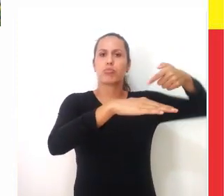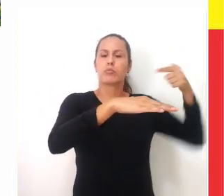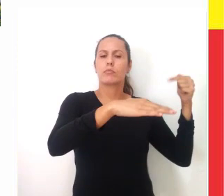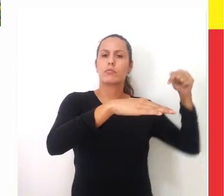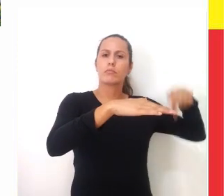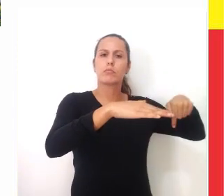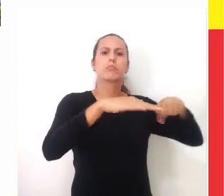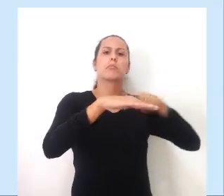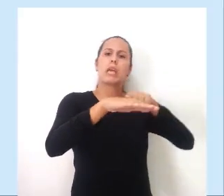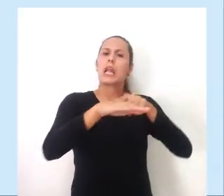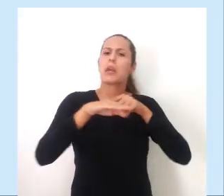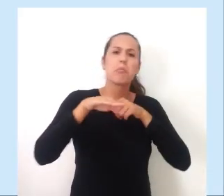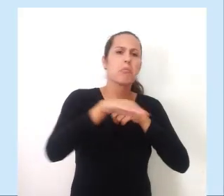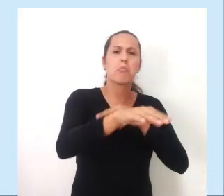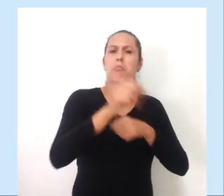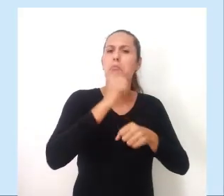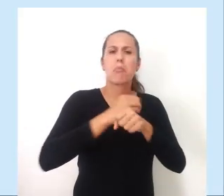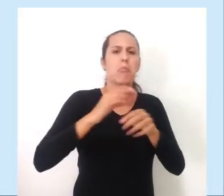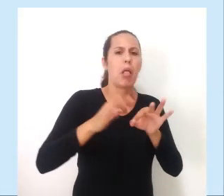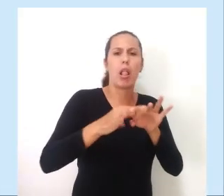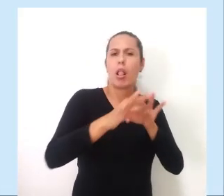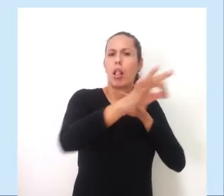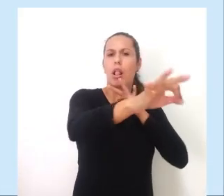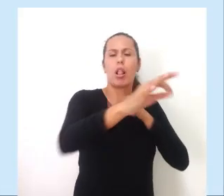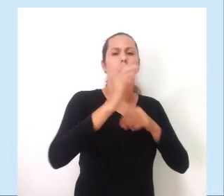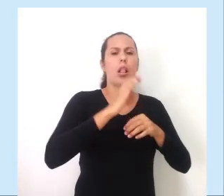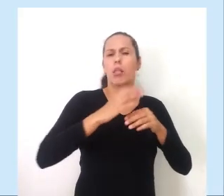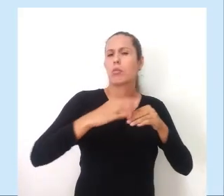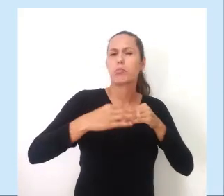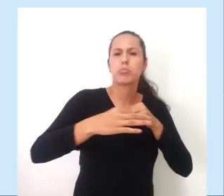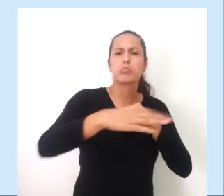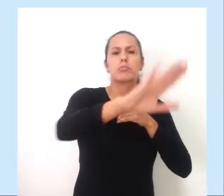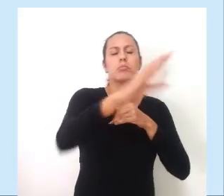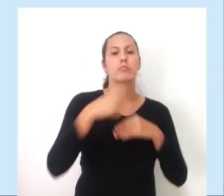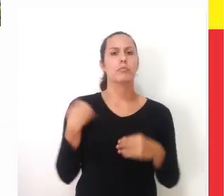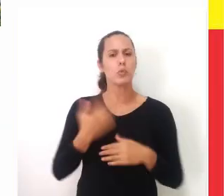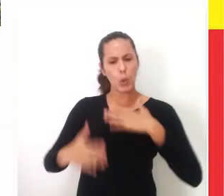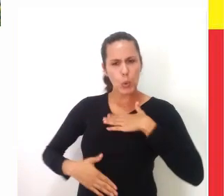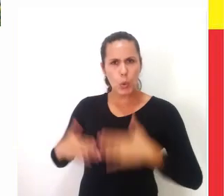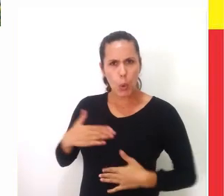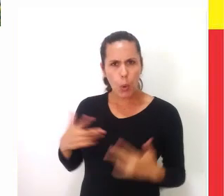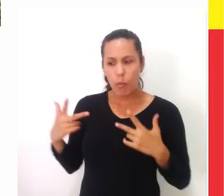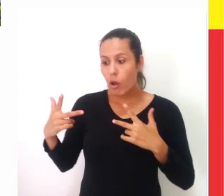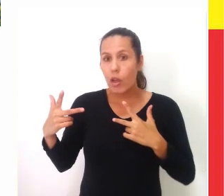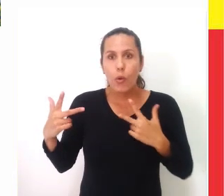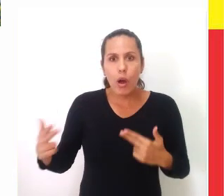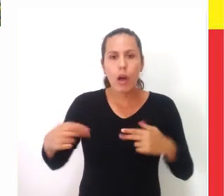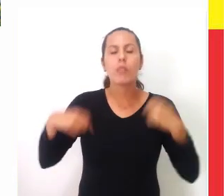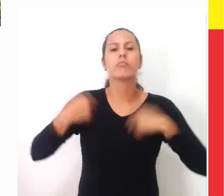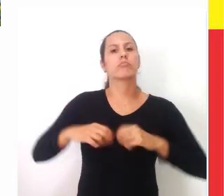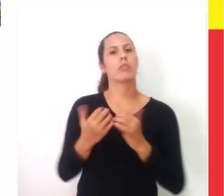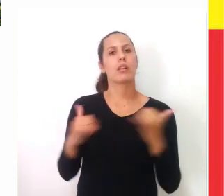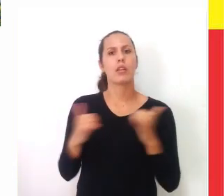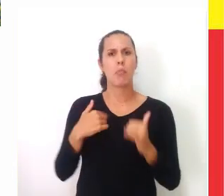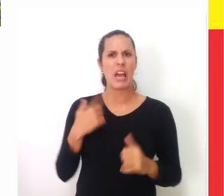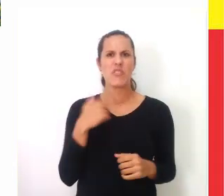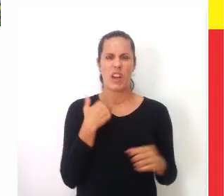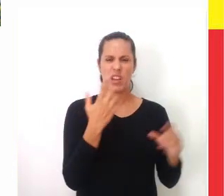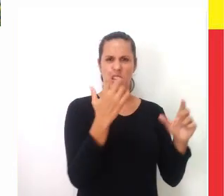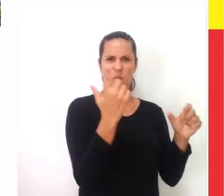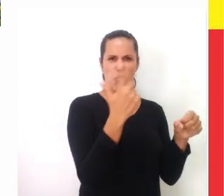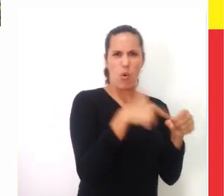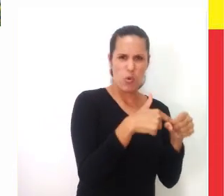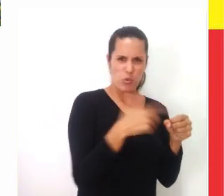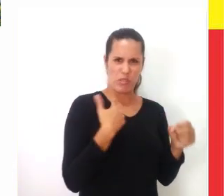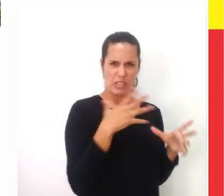e quilômetros. E nosso corpo? Nosso corpo precisa também de energia. Mas a gente não vai no posto. A